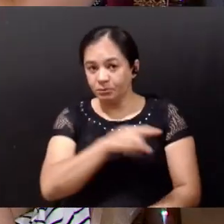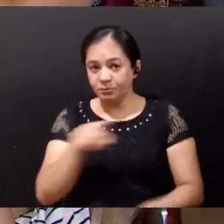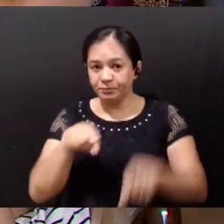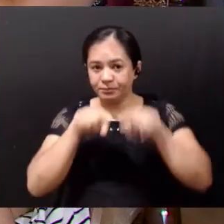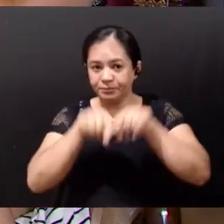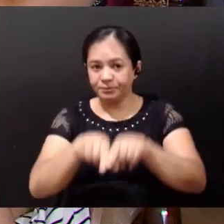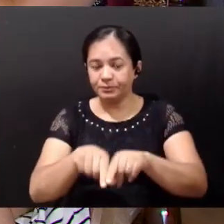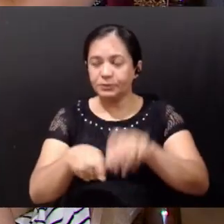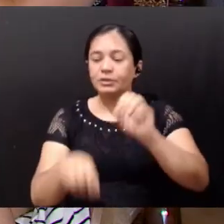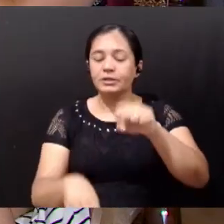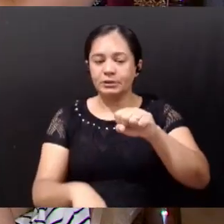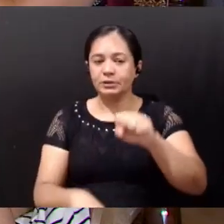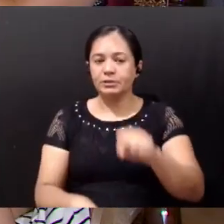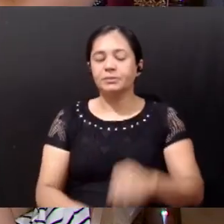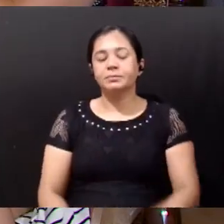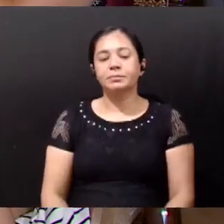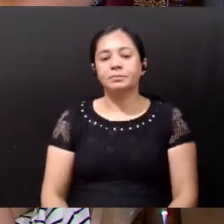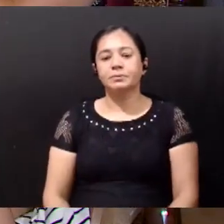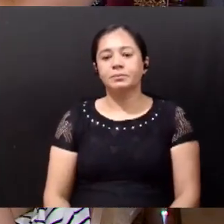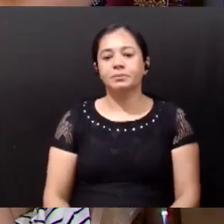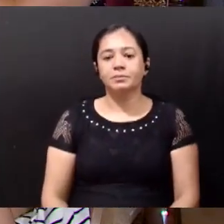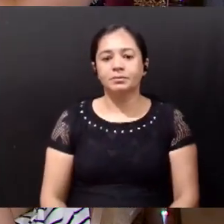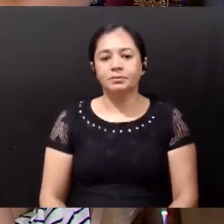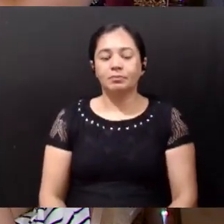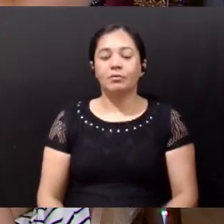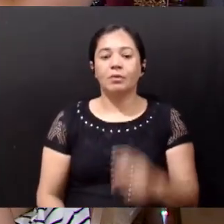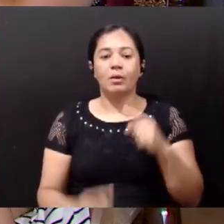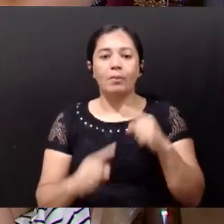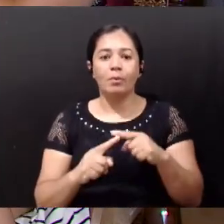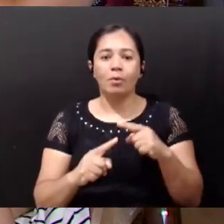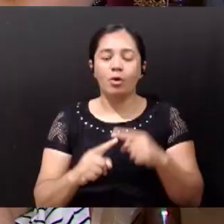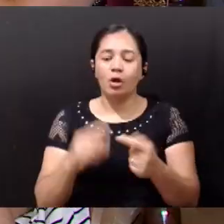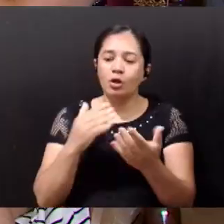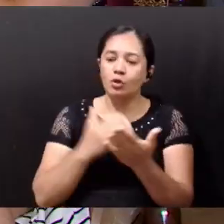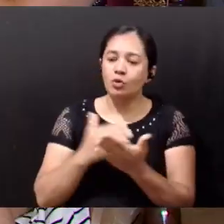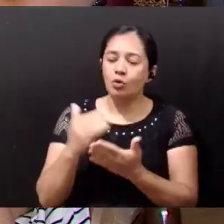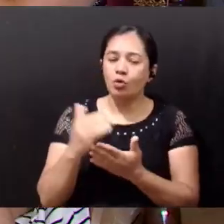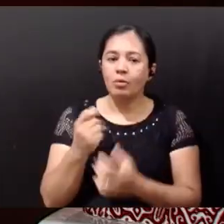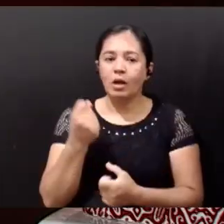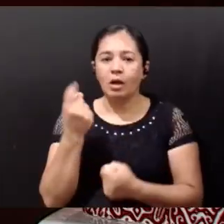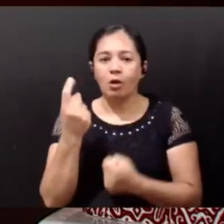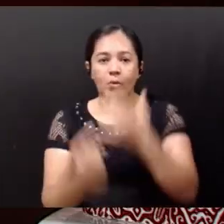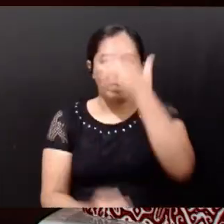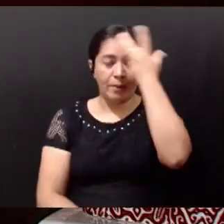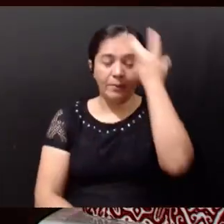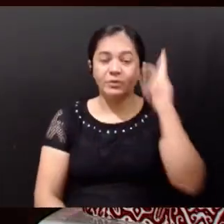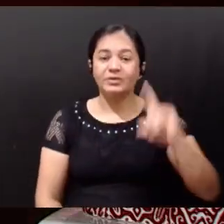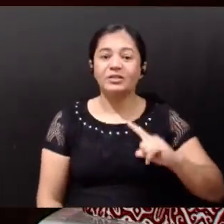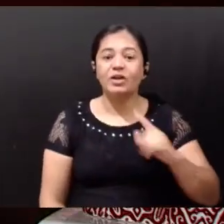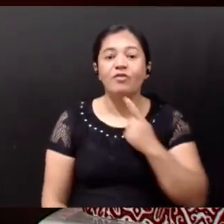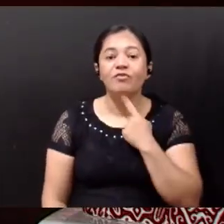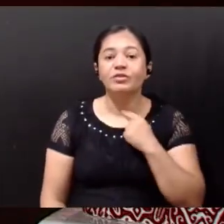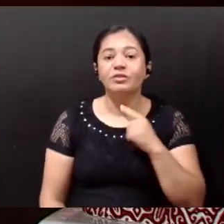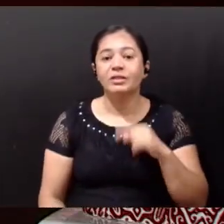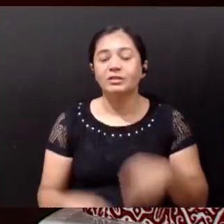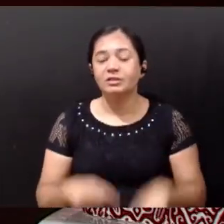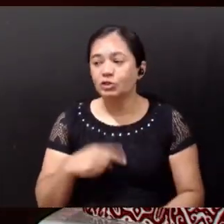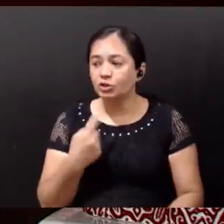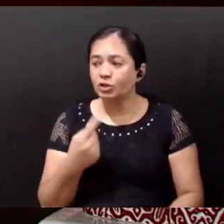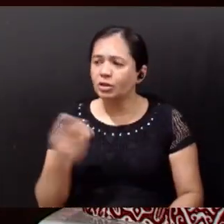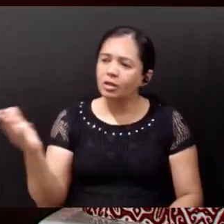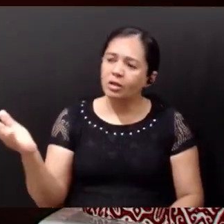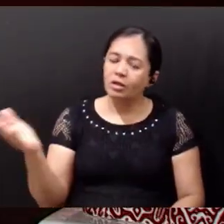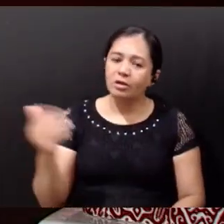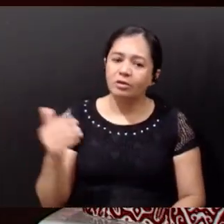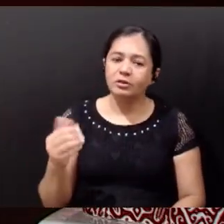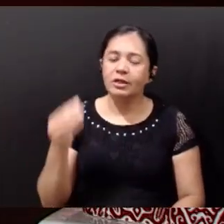porque no início muitos tinham desejos de ir, só que quando a gente ia atrás deles, a gente